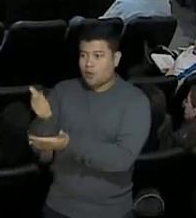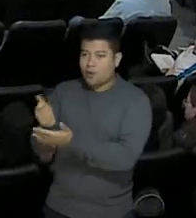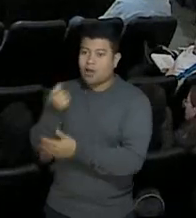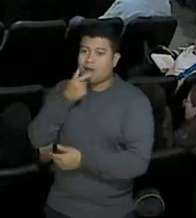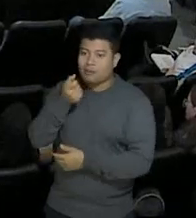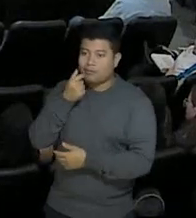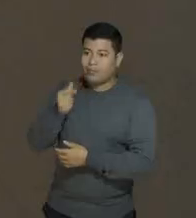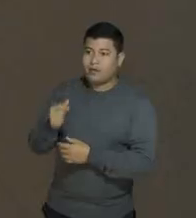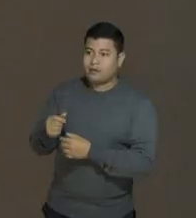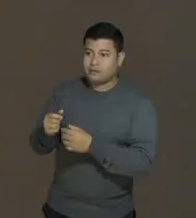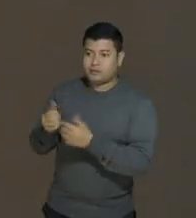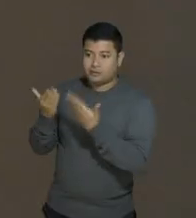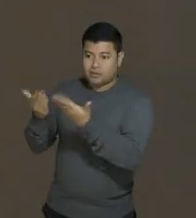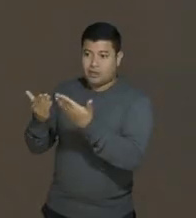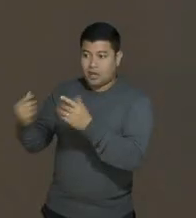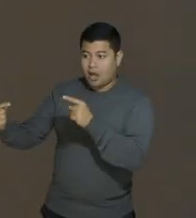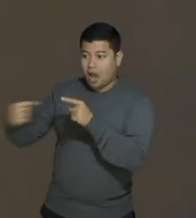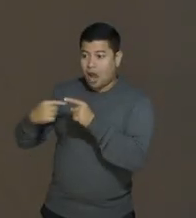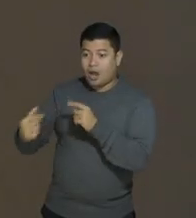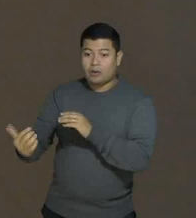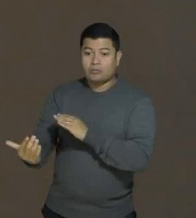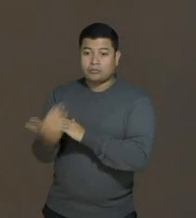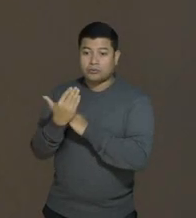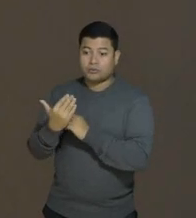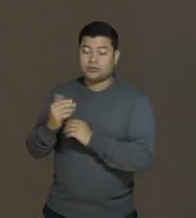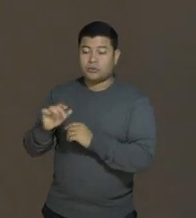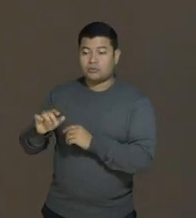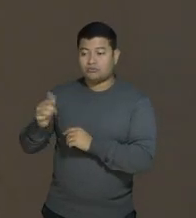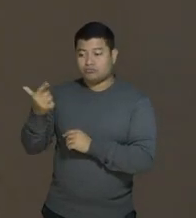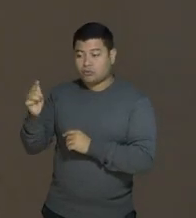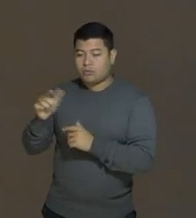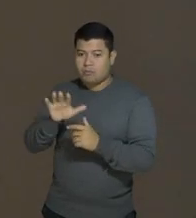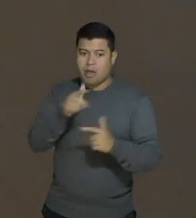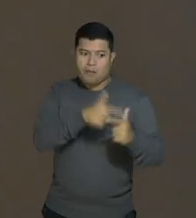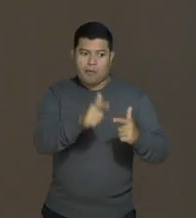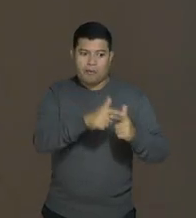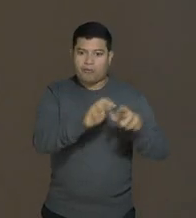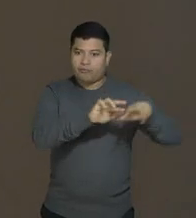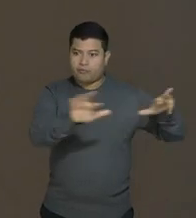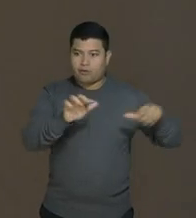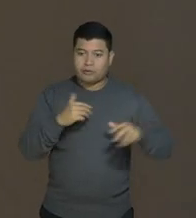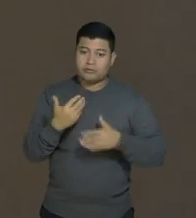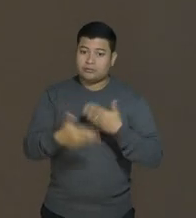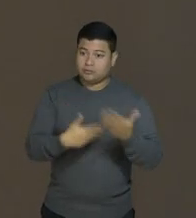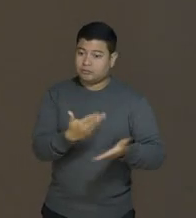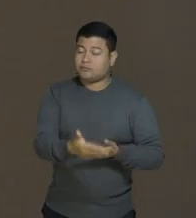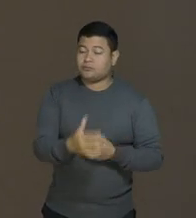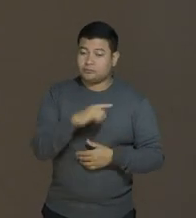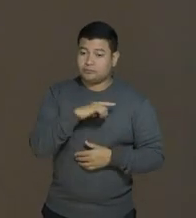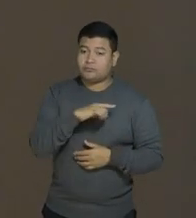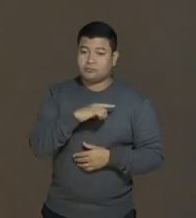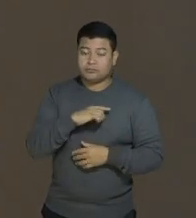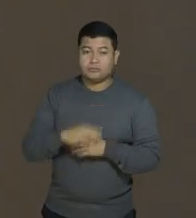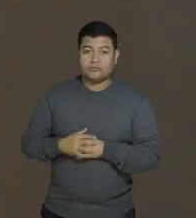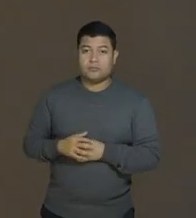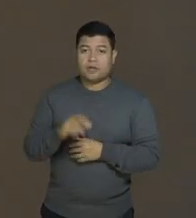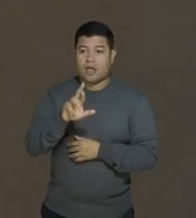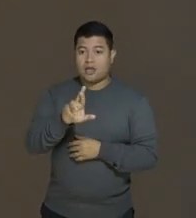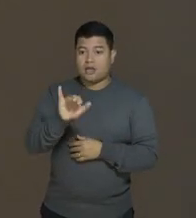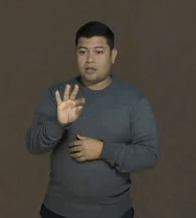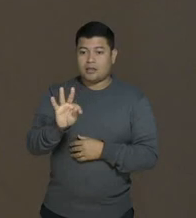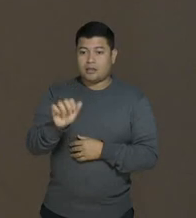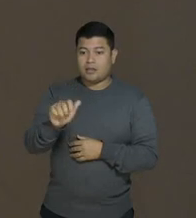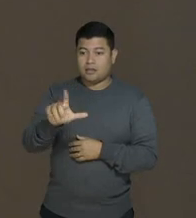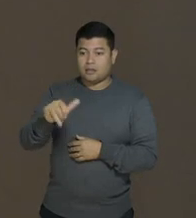né? Mas o uso normal não cria. O que tem a Ritalina é um estudo que a criança pode diminuir o